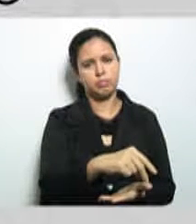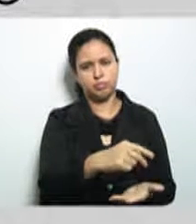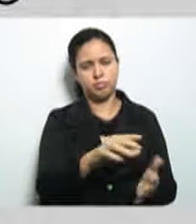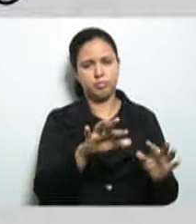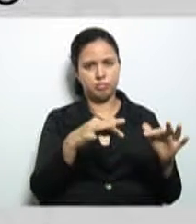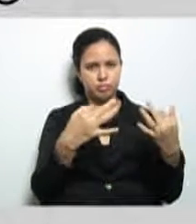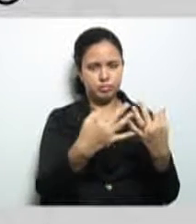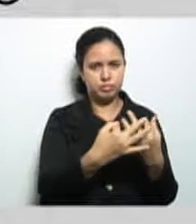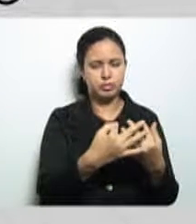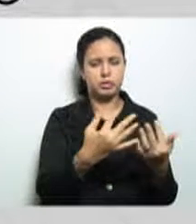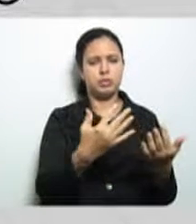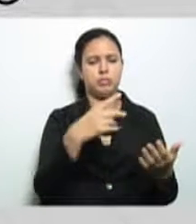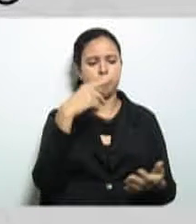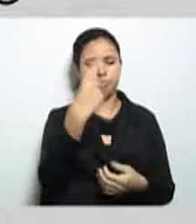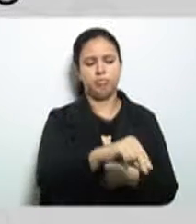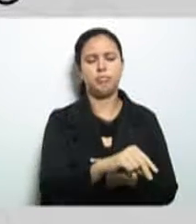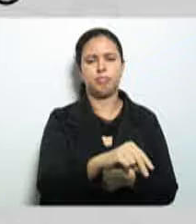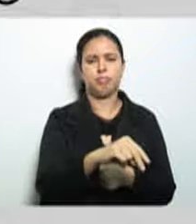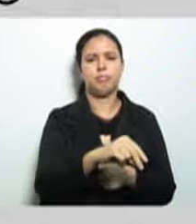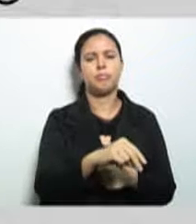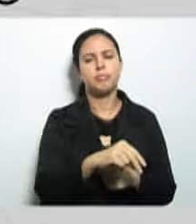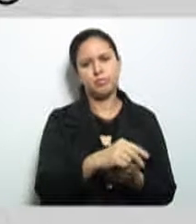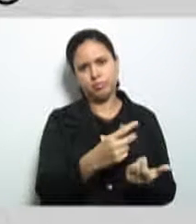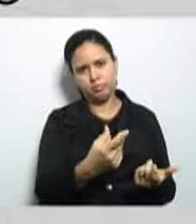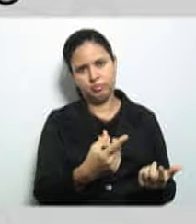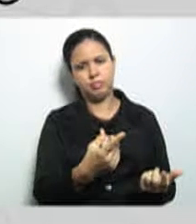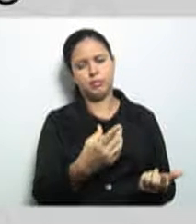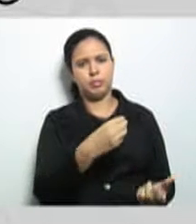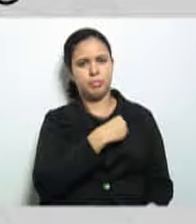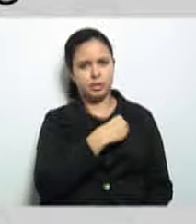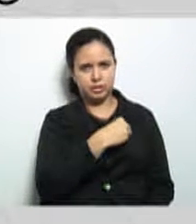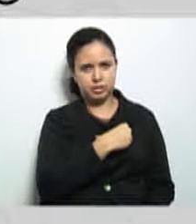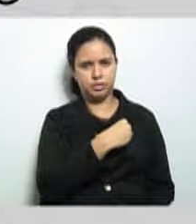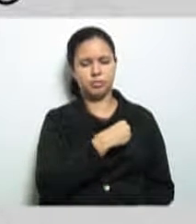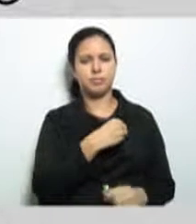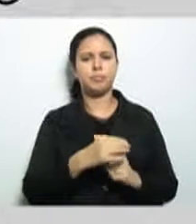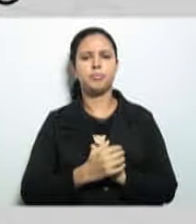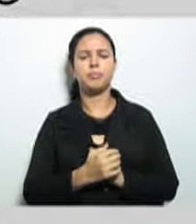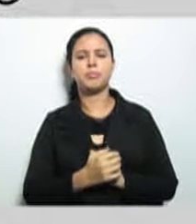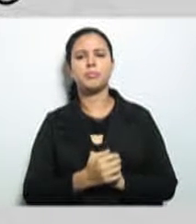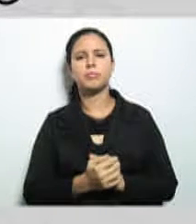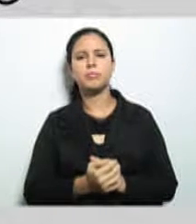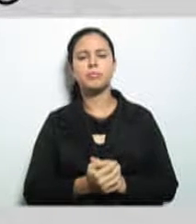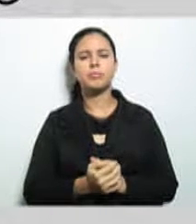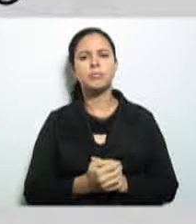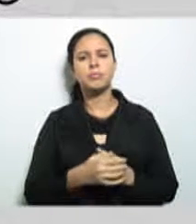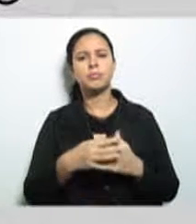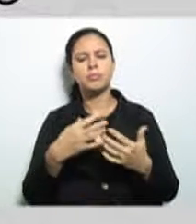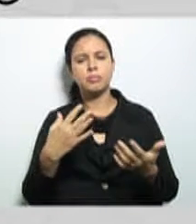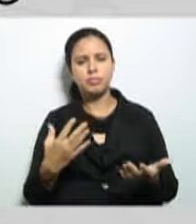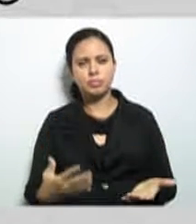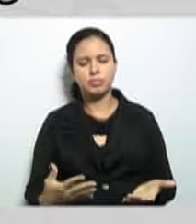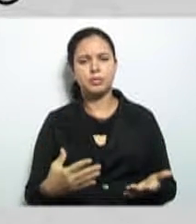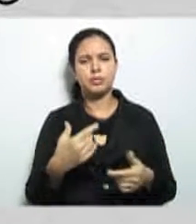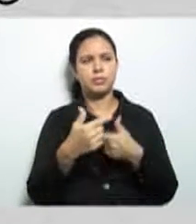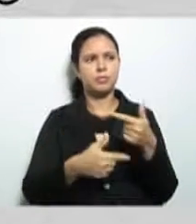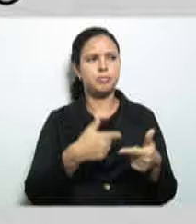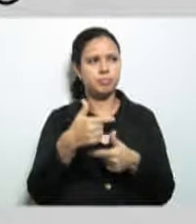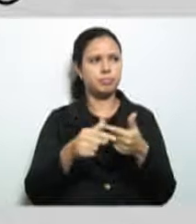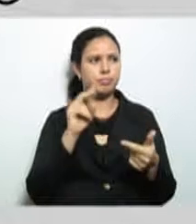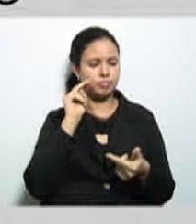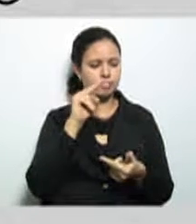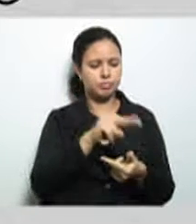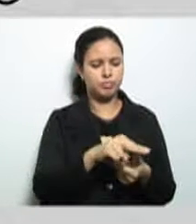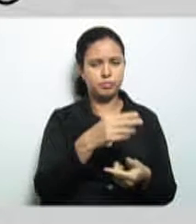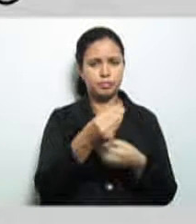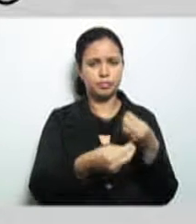pelos pecados que você estava realizando. Então, o trabalho também nesse modo de produção era visto